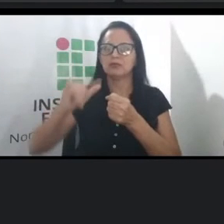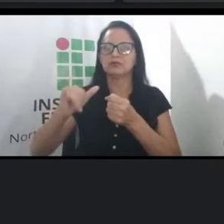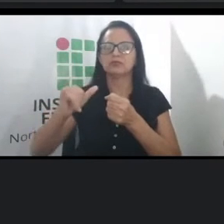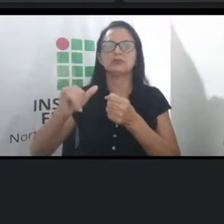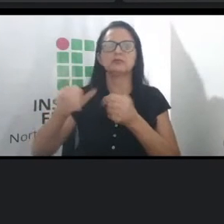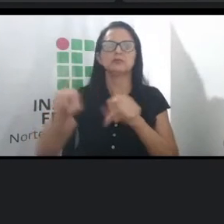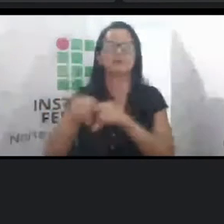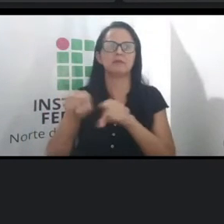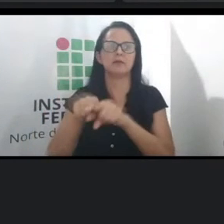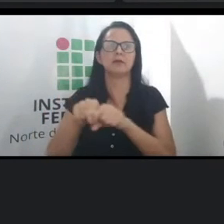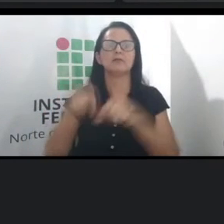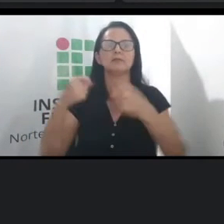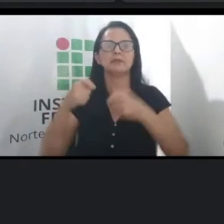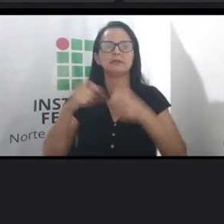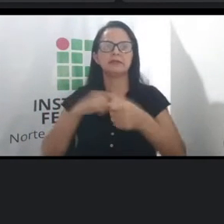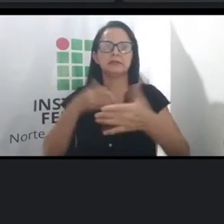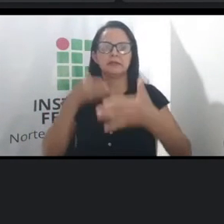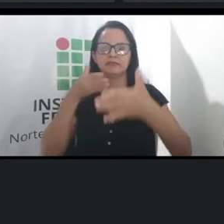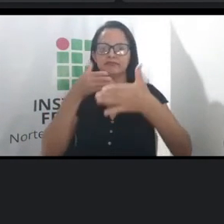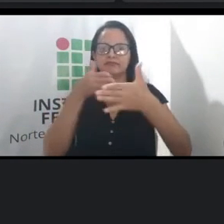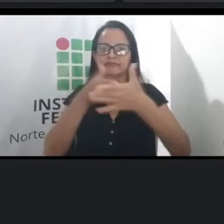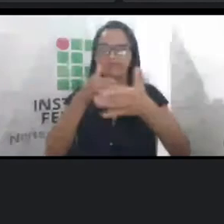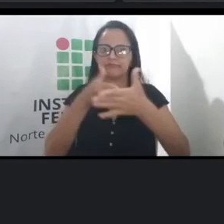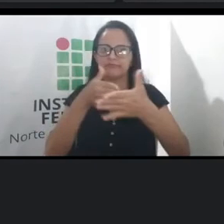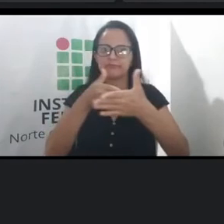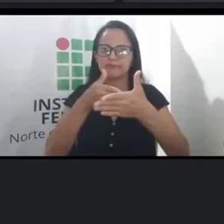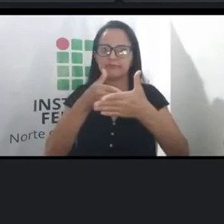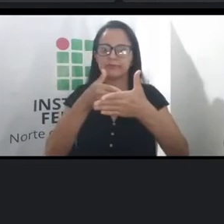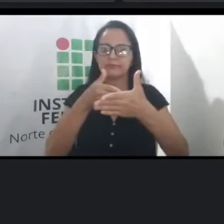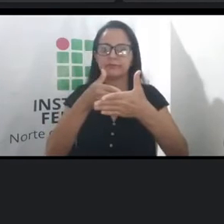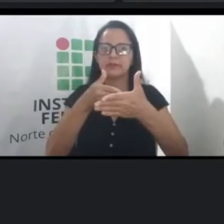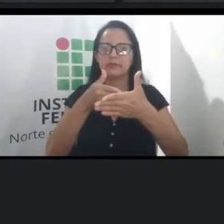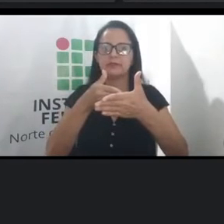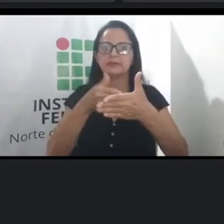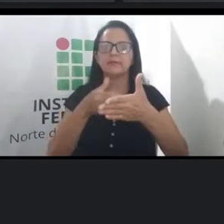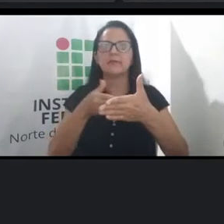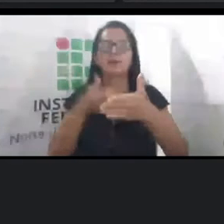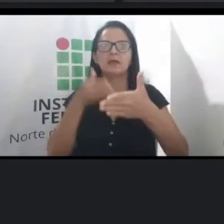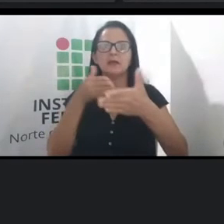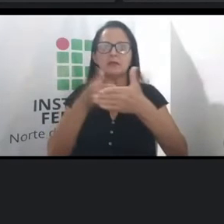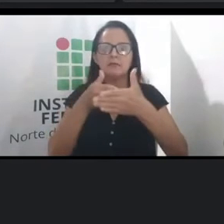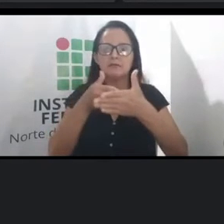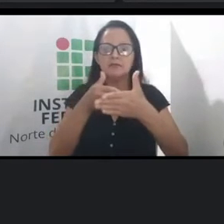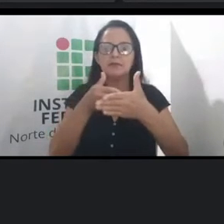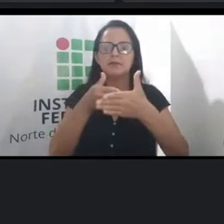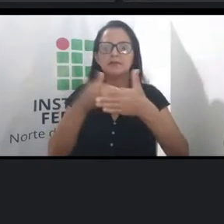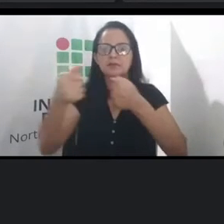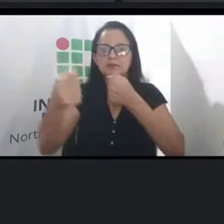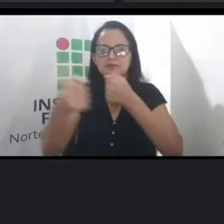barreiras para impedir a aproximação ou até mesmo